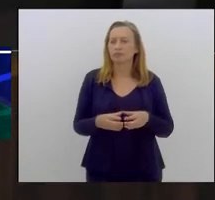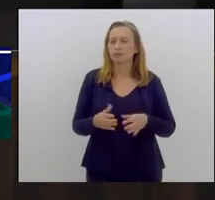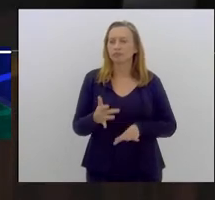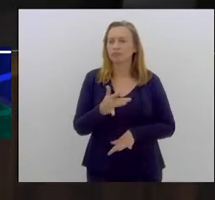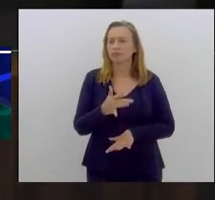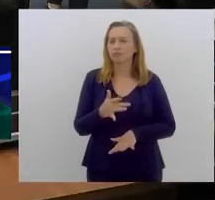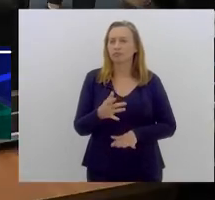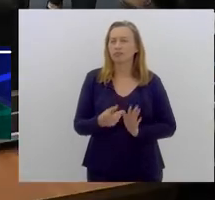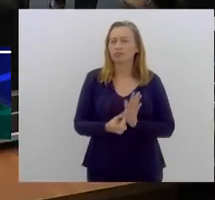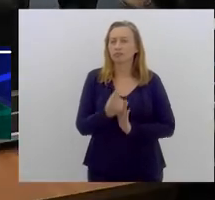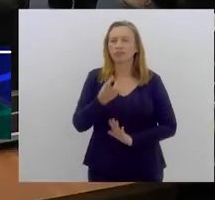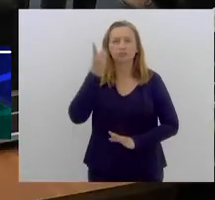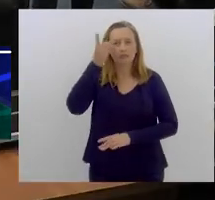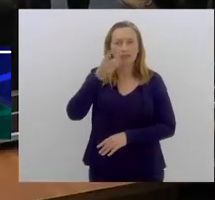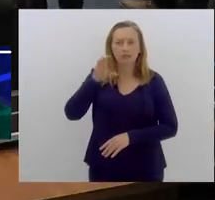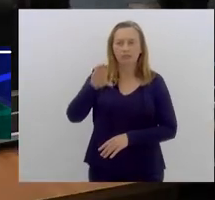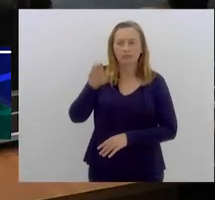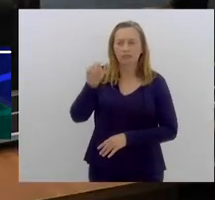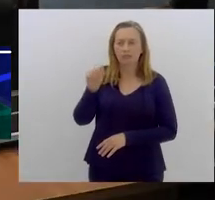Canella.